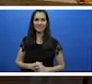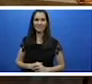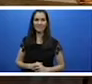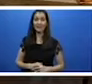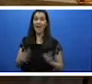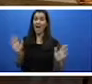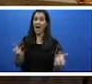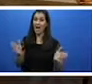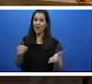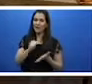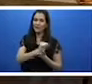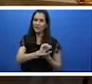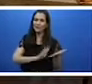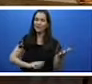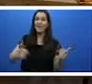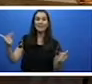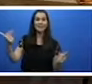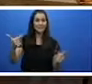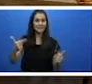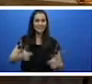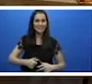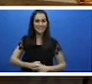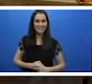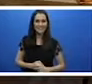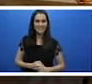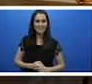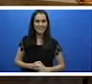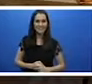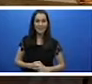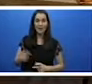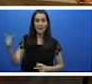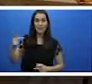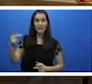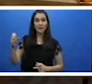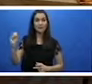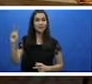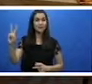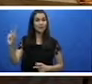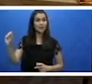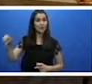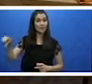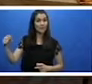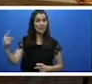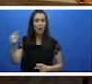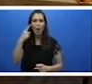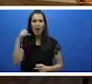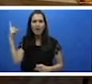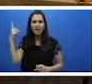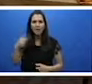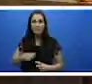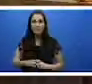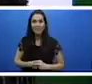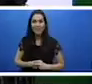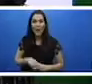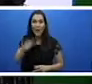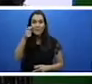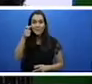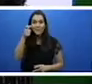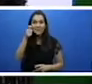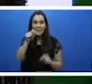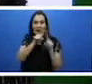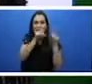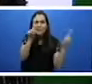Agora, exercício 2. Página 291. Olha só. Observe as